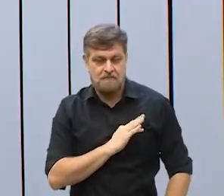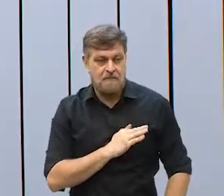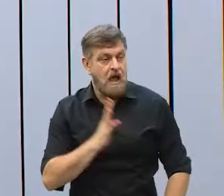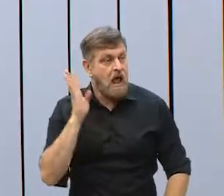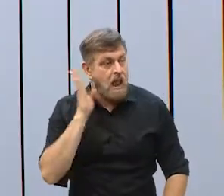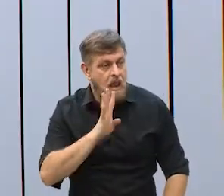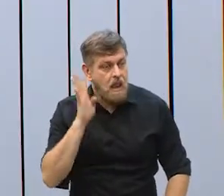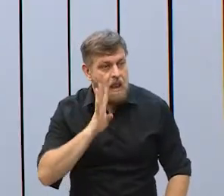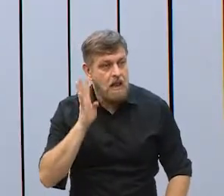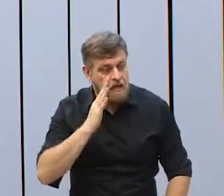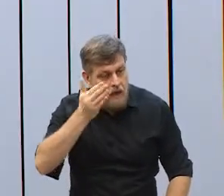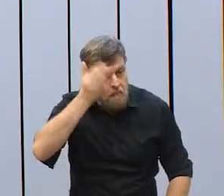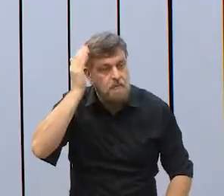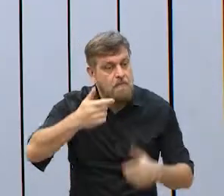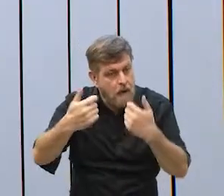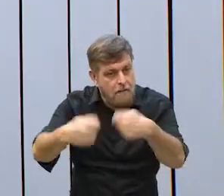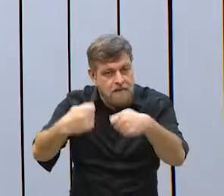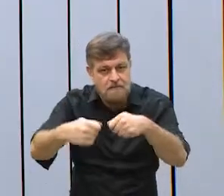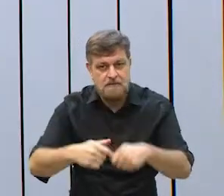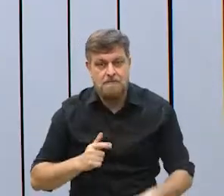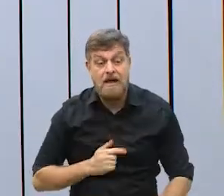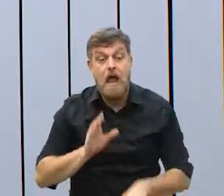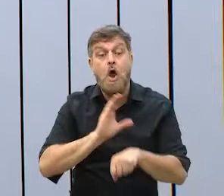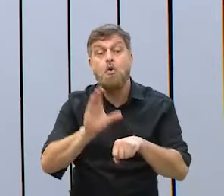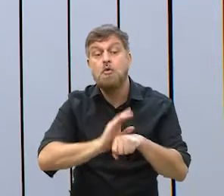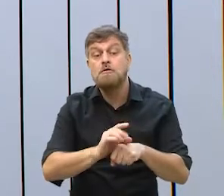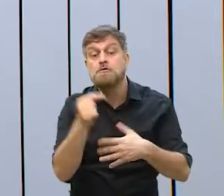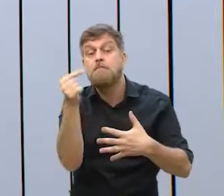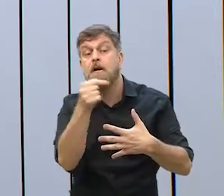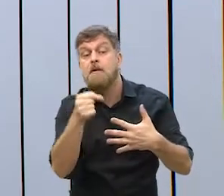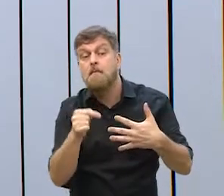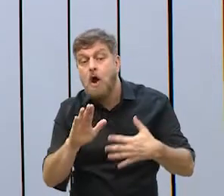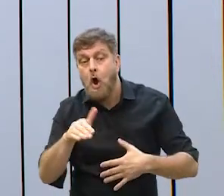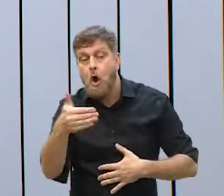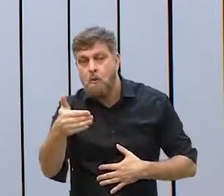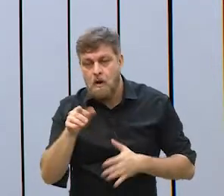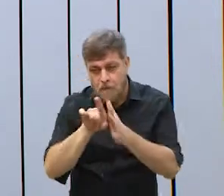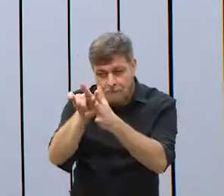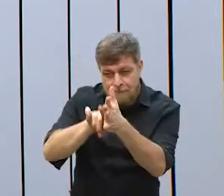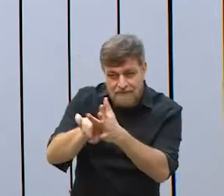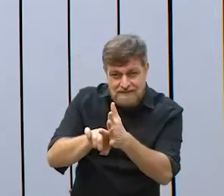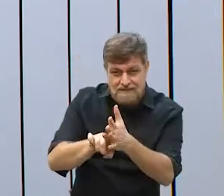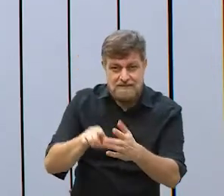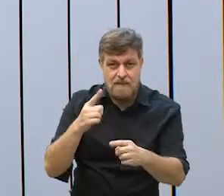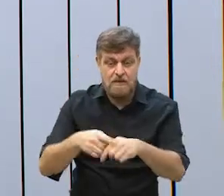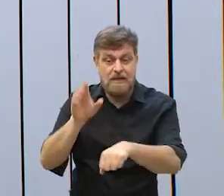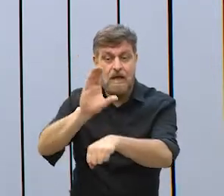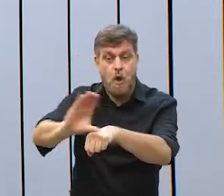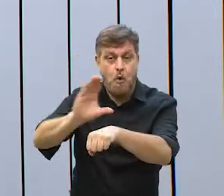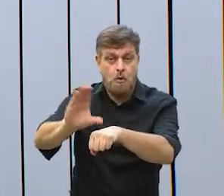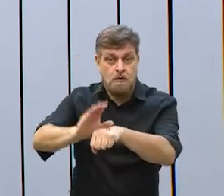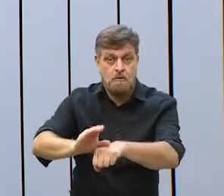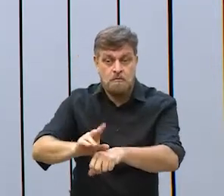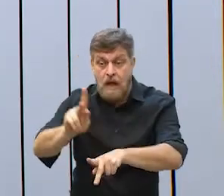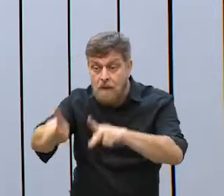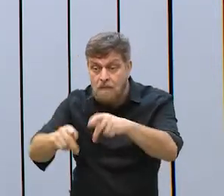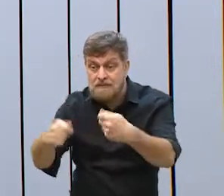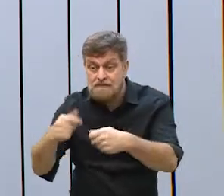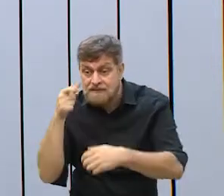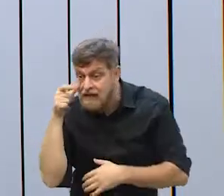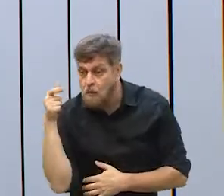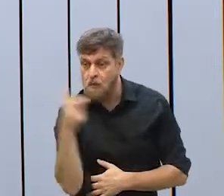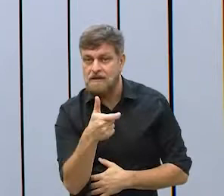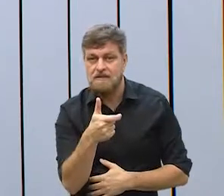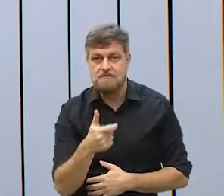legal, bacana, era o que precisava. Mas quais cursos? Sim. Fez uma pesquisa, porque o curso é semelhante